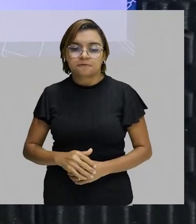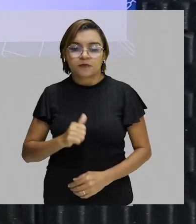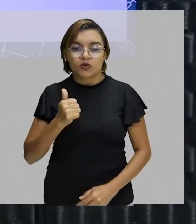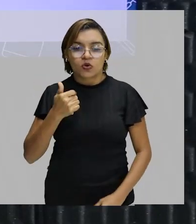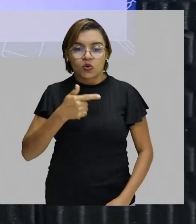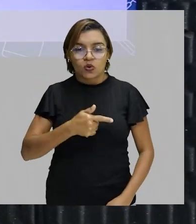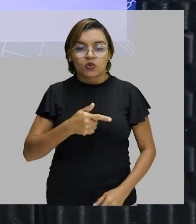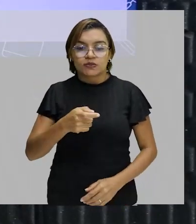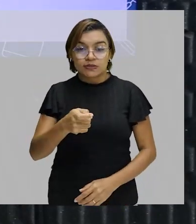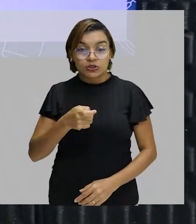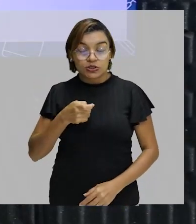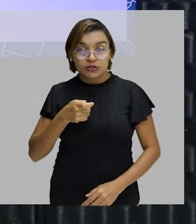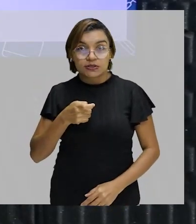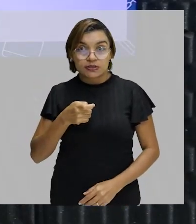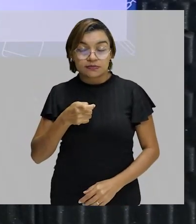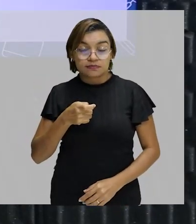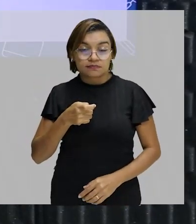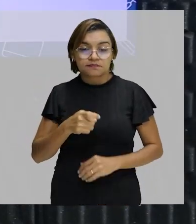12x